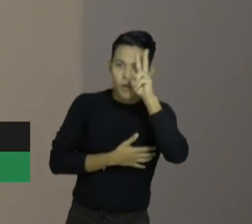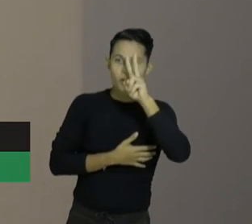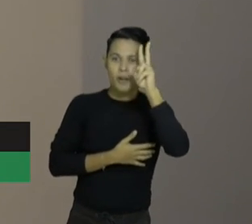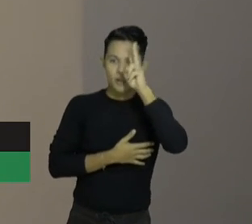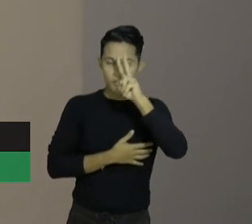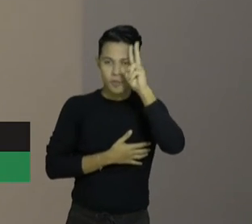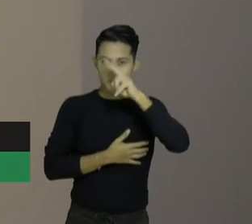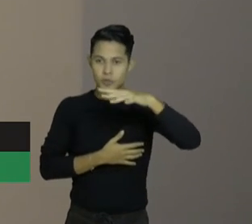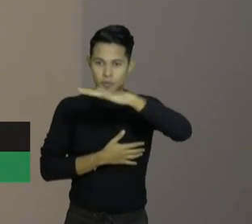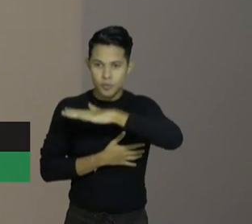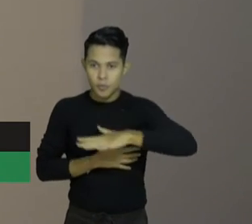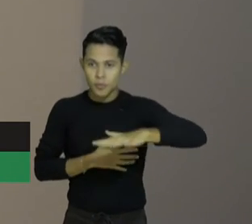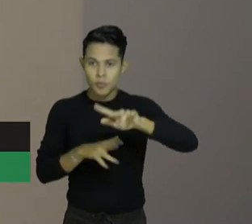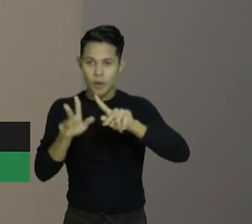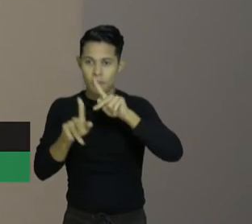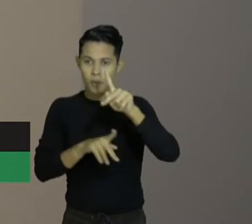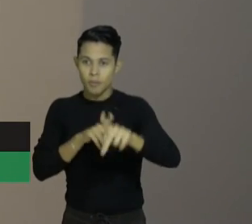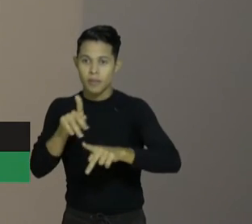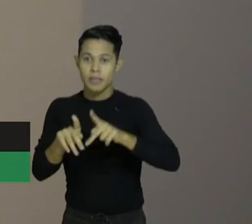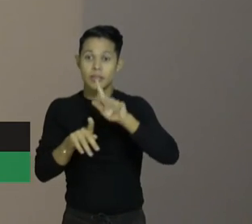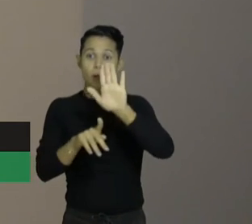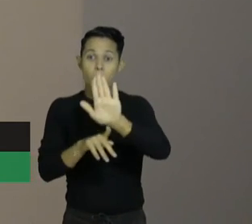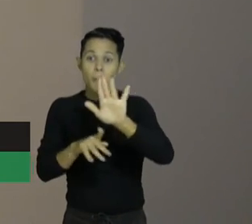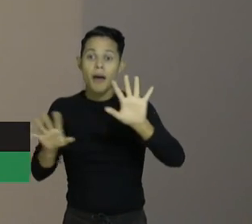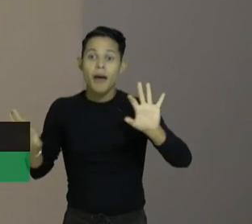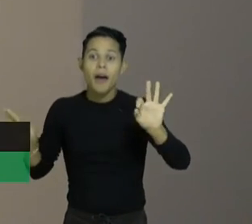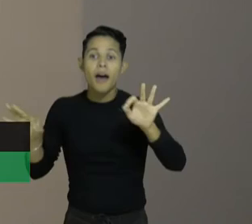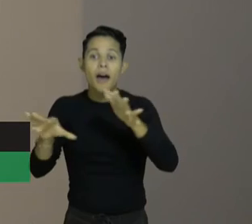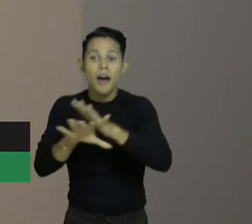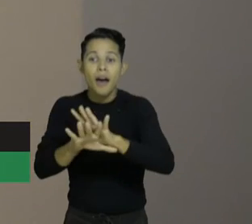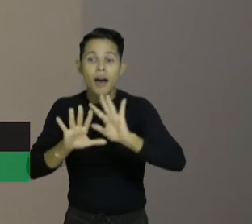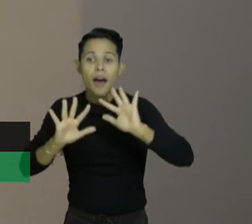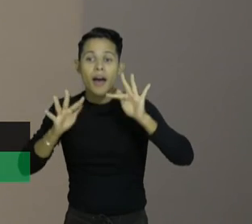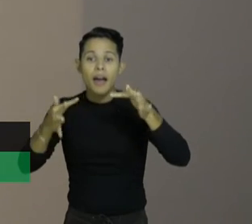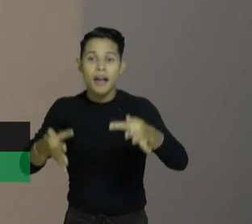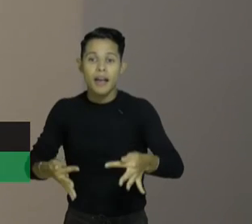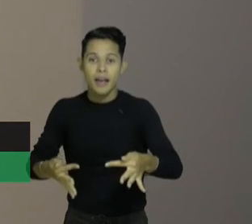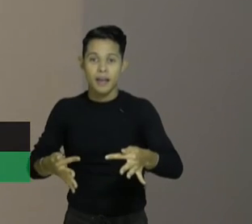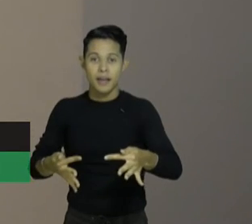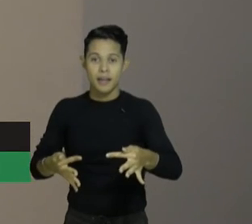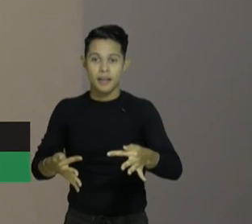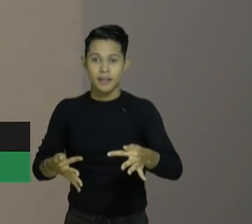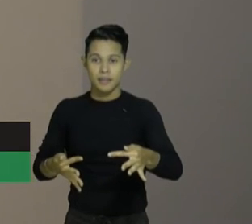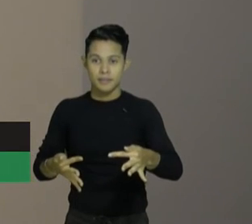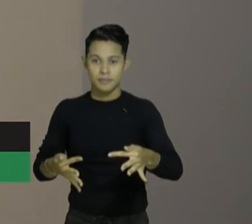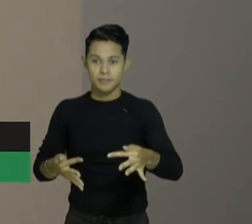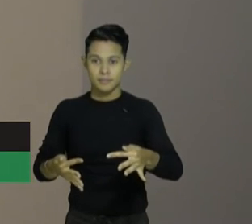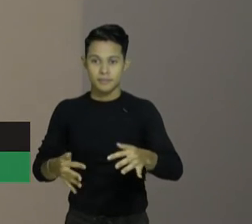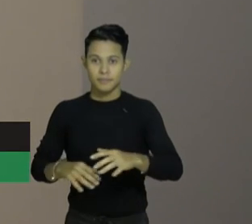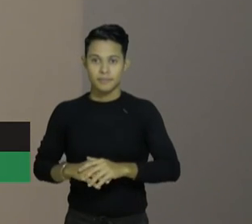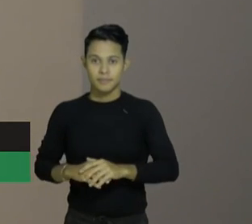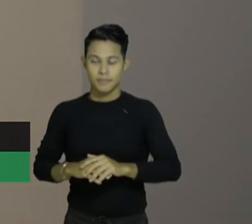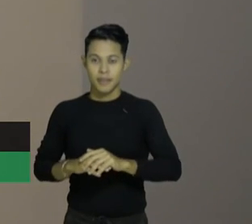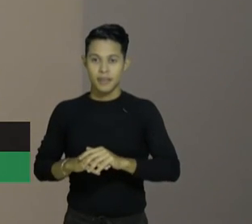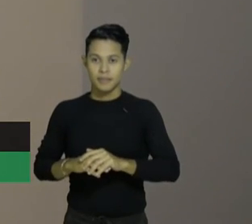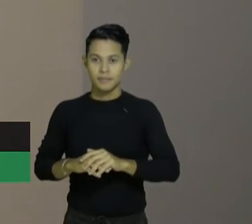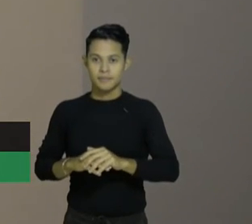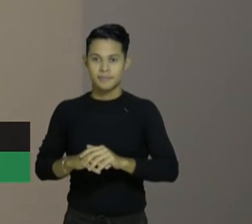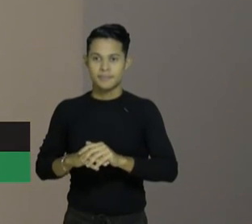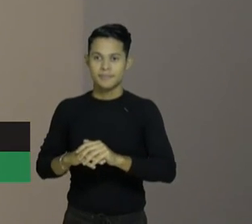entre eles termina como o professor ner disse e muito bem a comparação termina aí a união